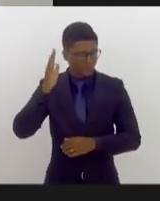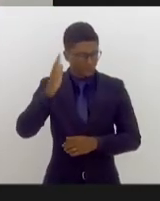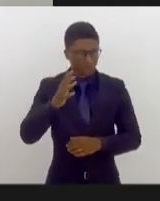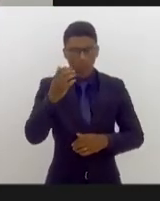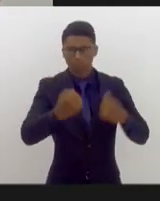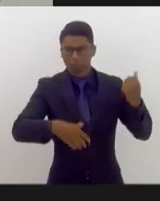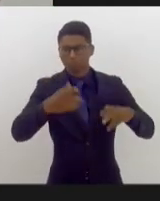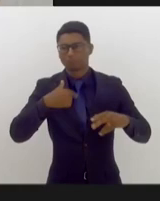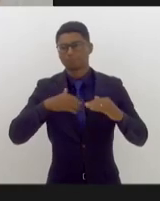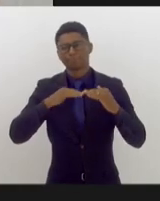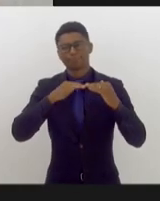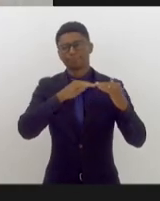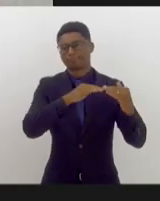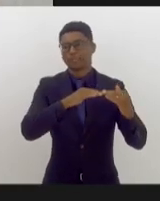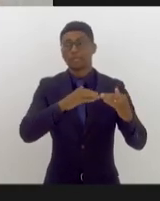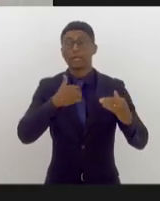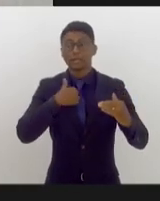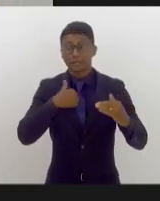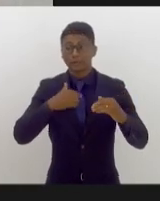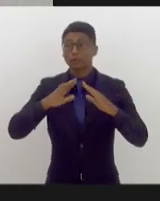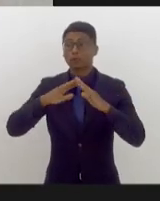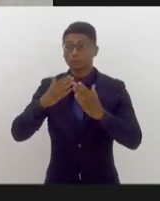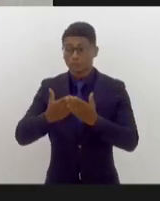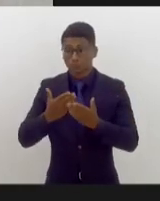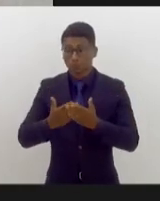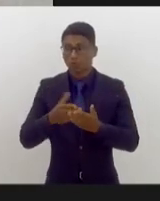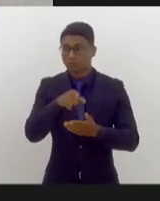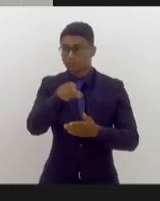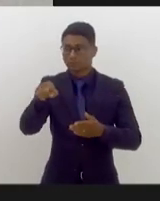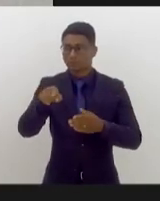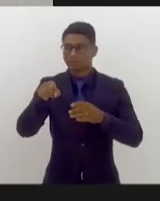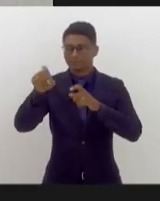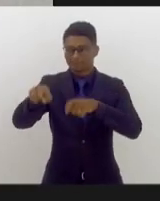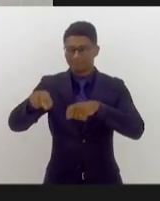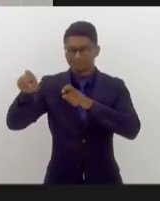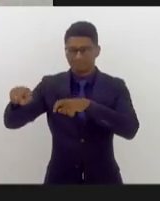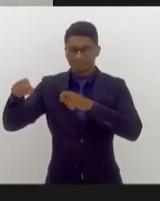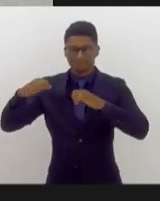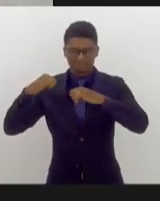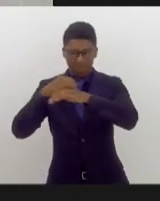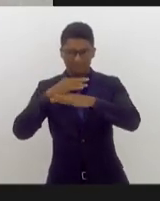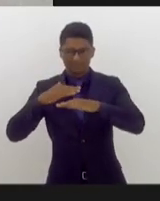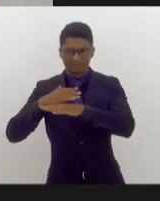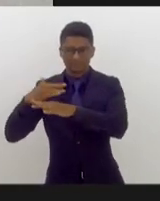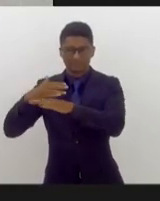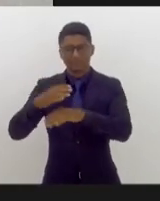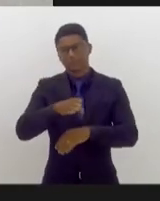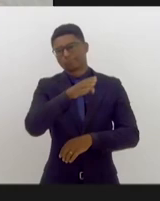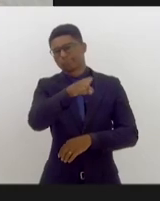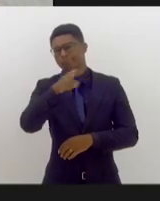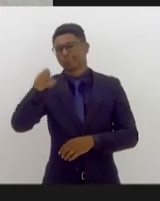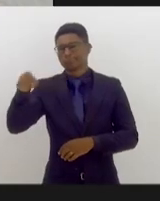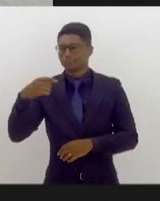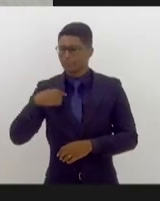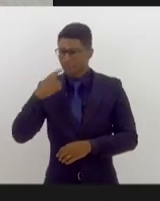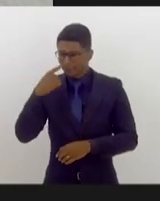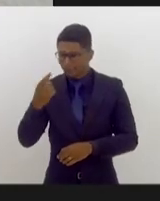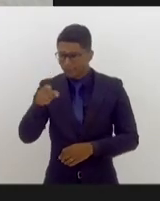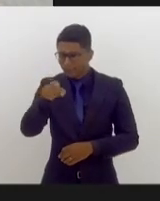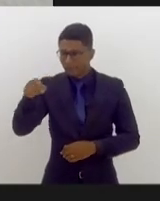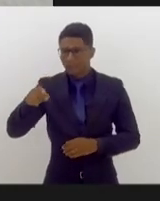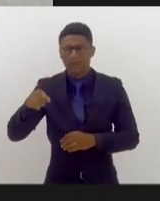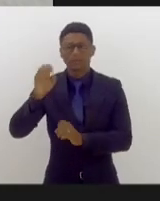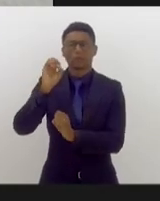escolas, principalmente no interior, e a gente vê a fragilidade da educação